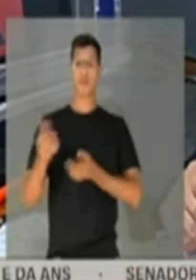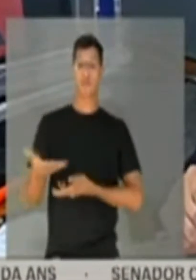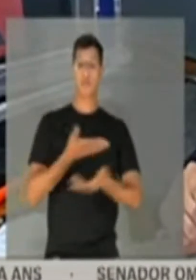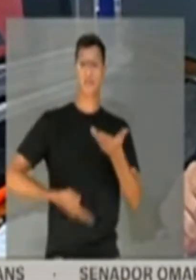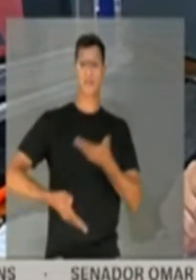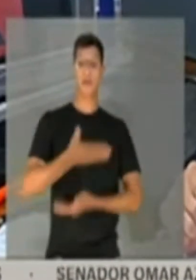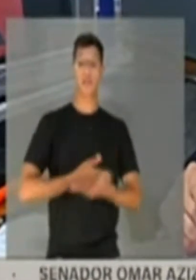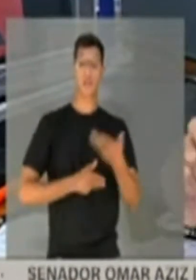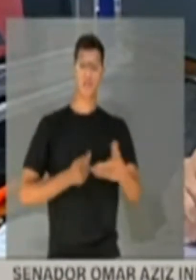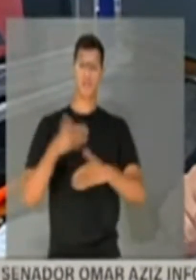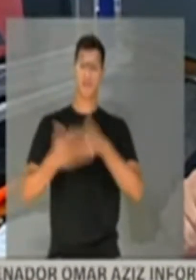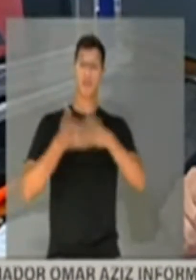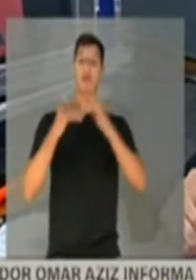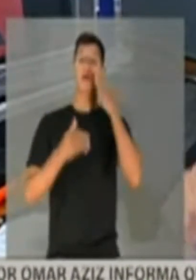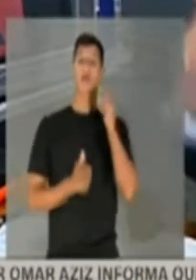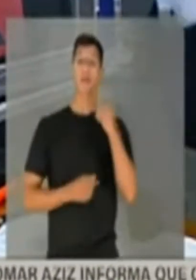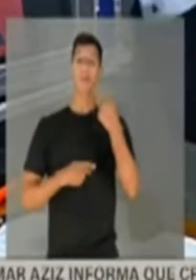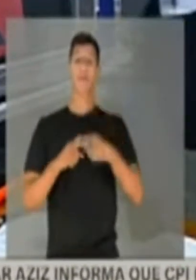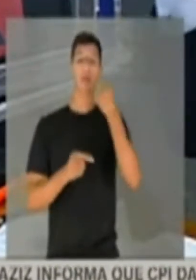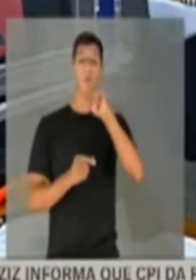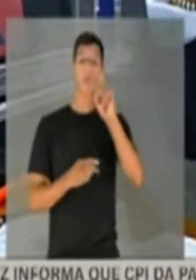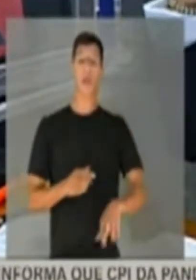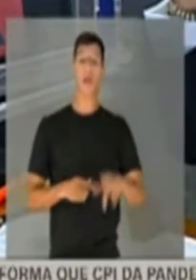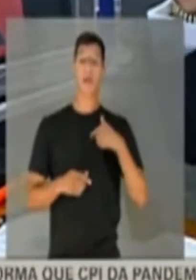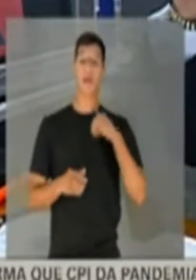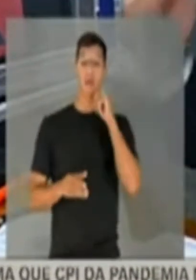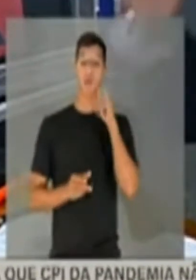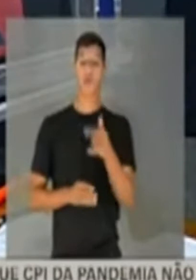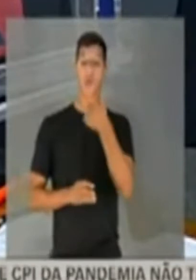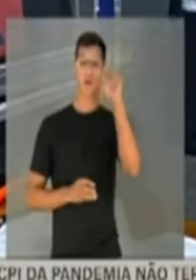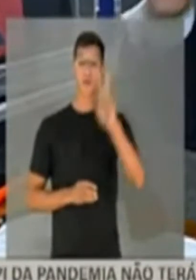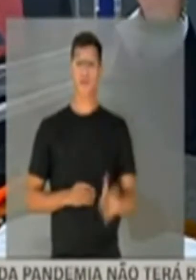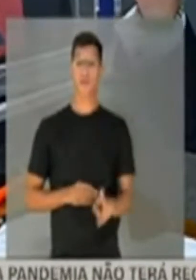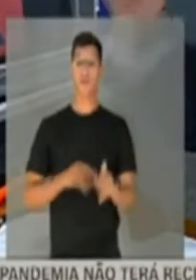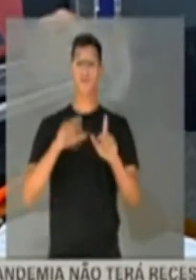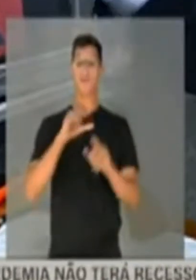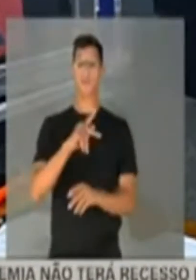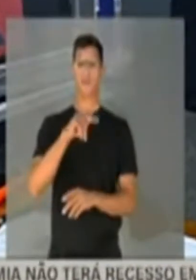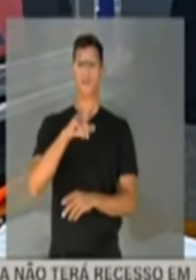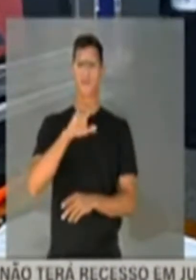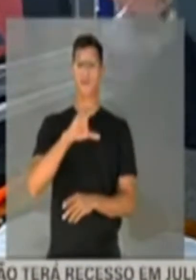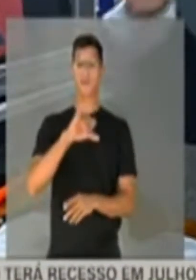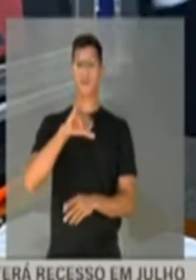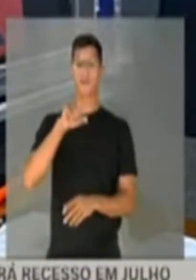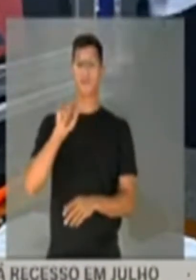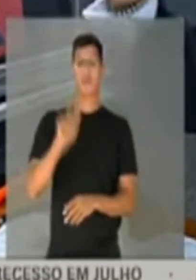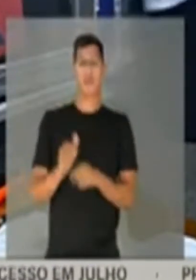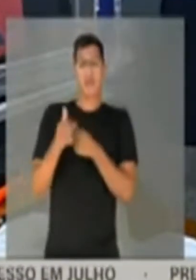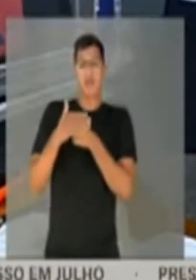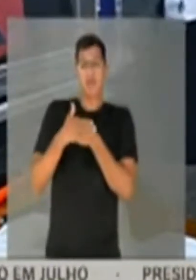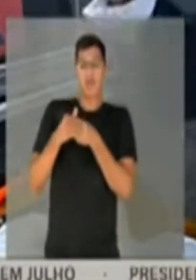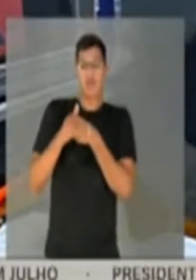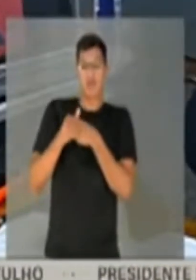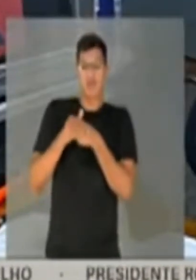intermediária nesse processo. E sabe por que não é? Porque, como eu disse da outra vez, essa Precisa é a queridinha do